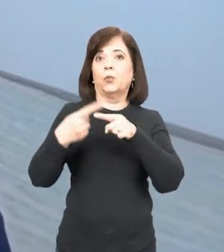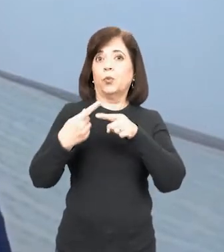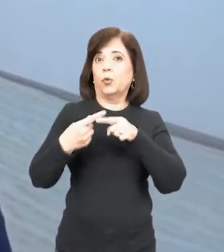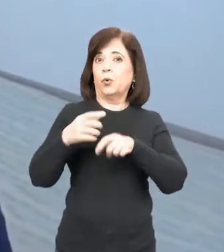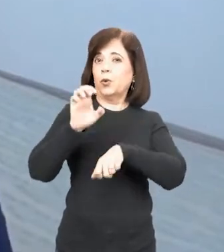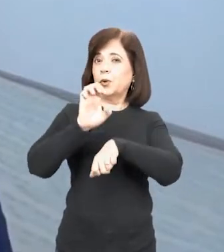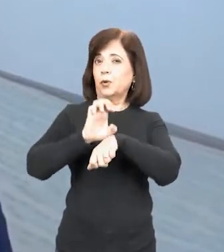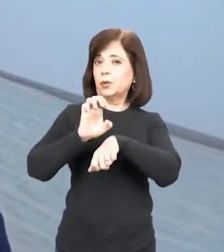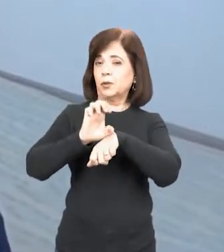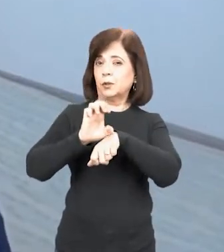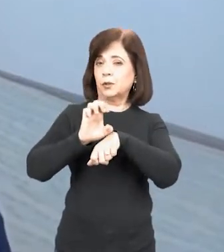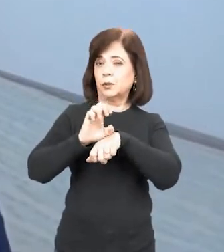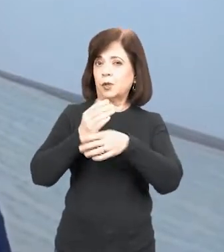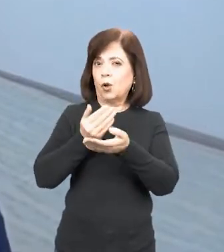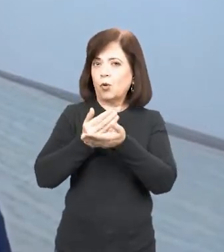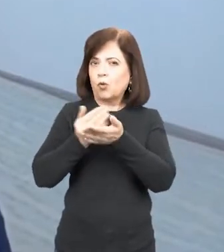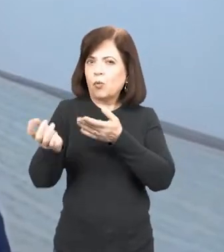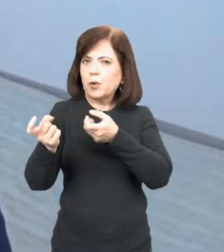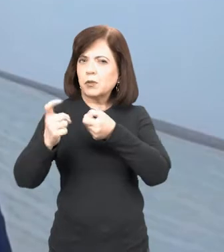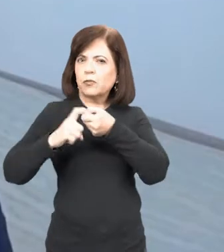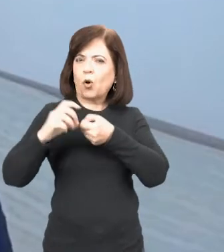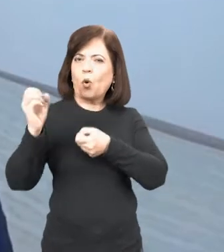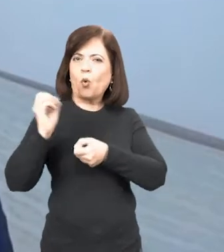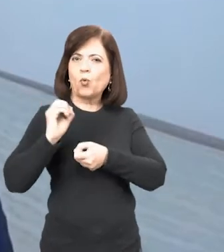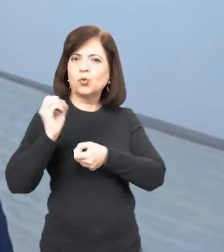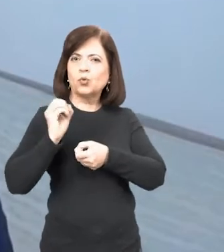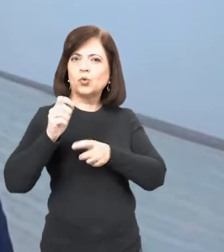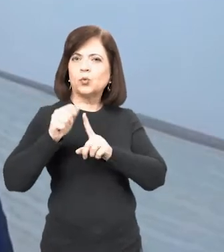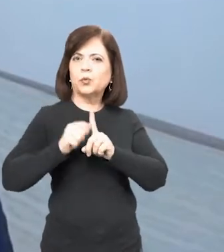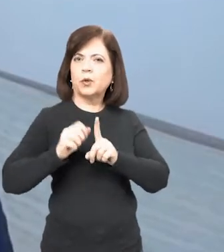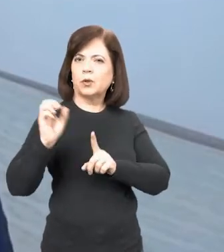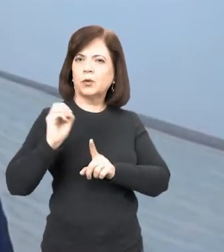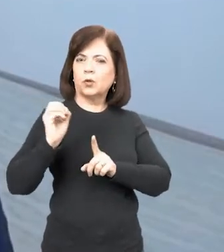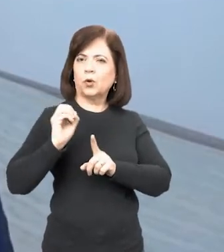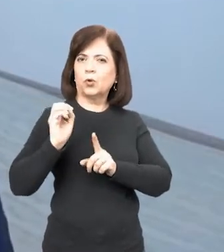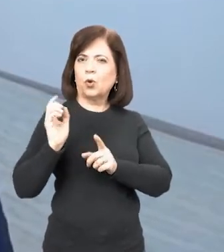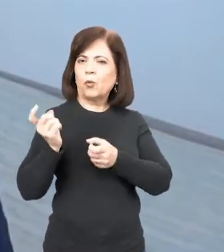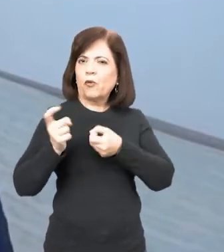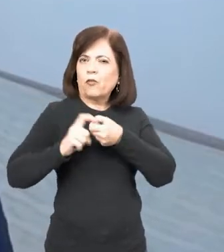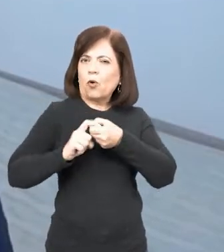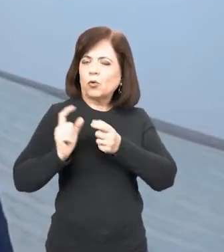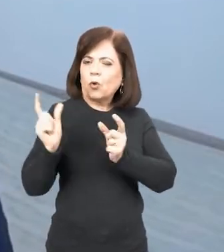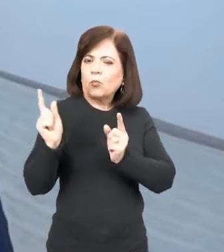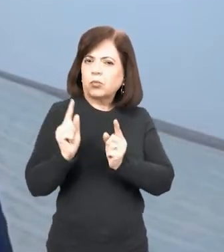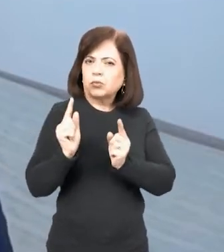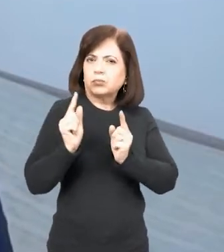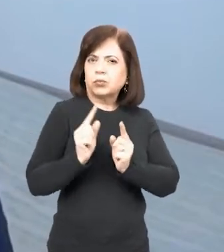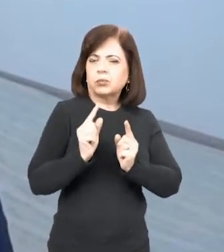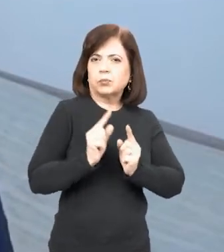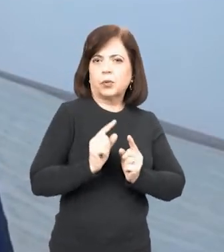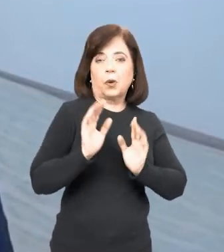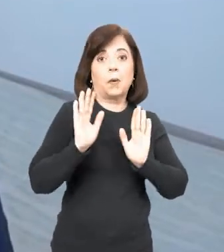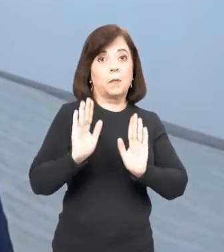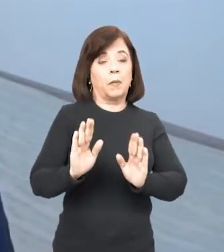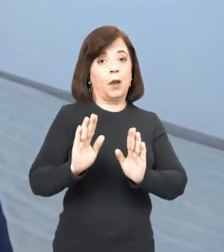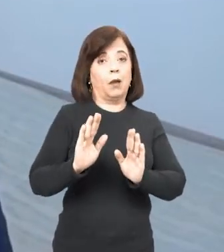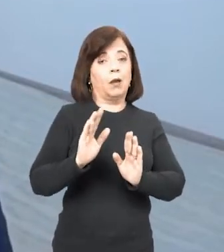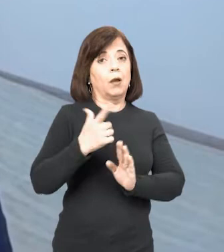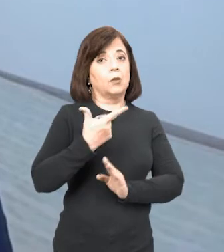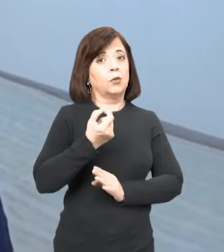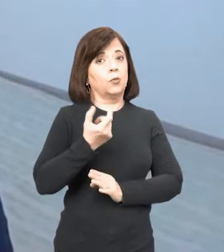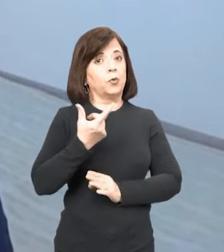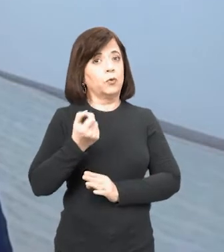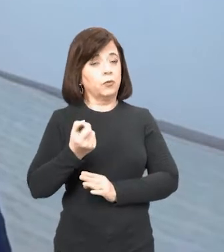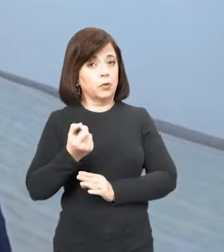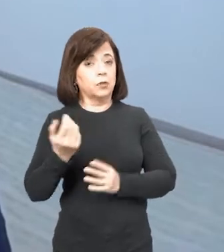um processo de retomada no final do ano, em outubro, mas os municípios passaram praticamente todo 2020 e